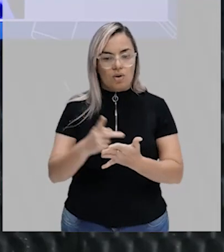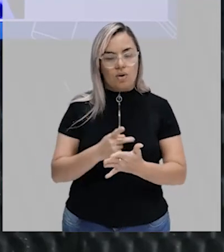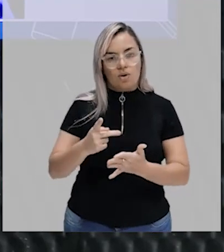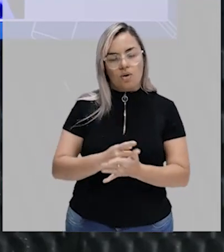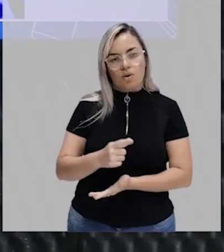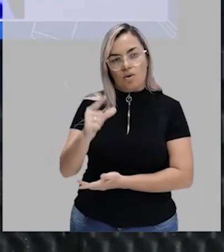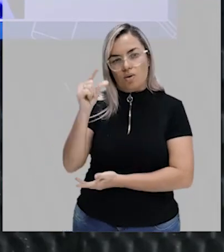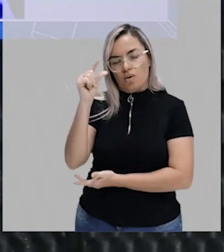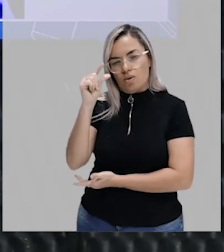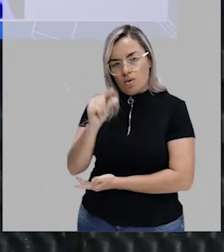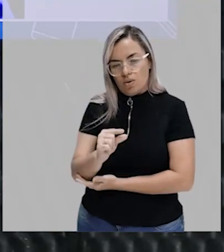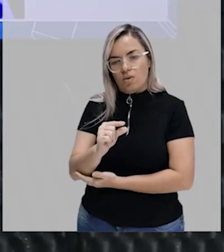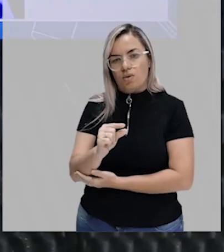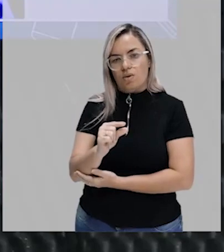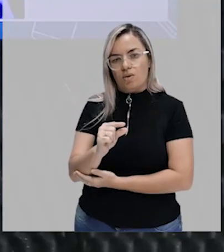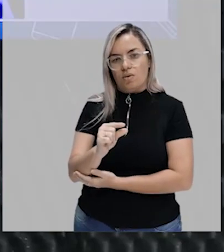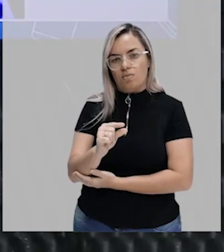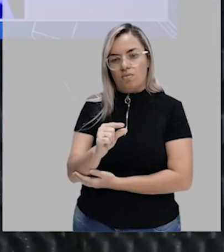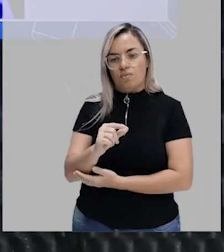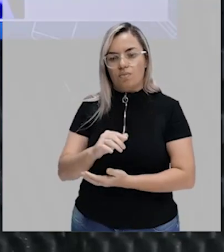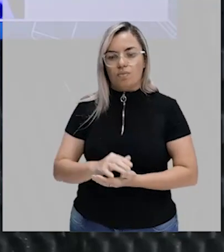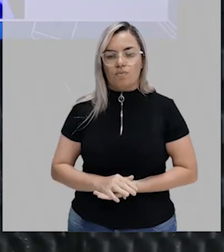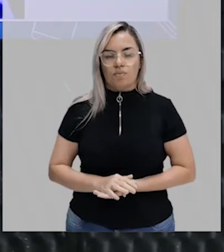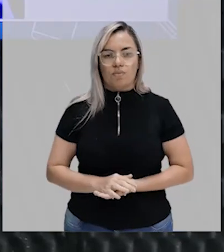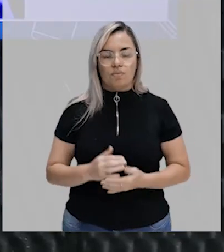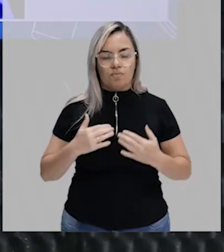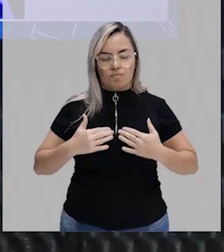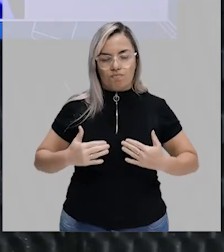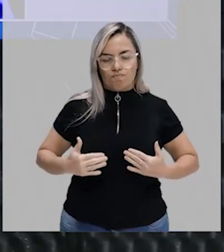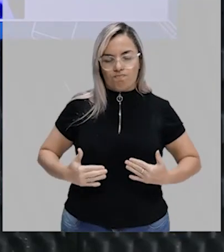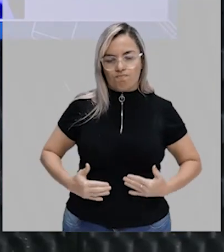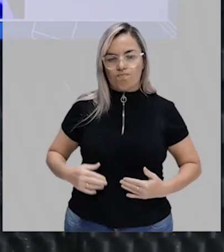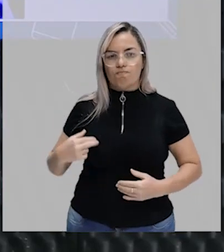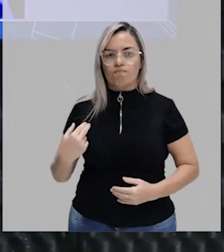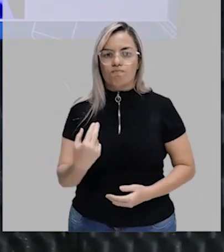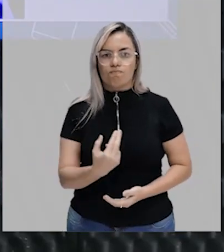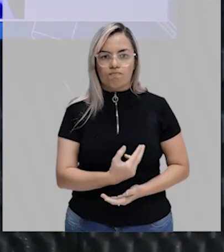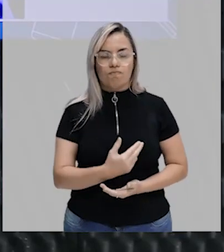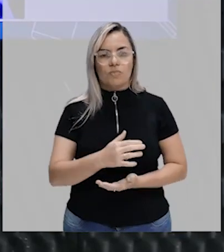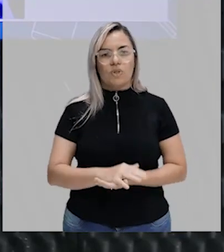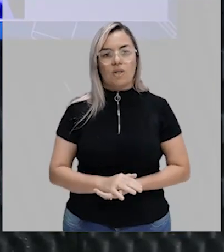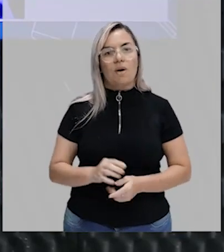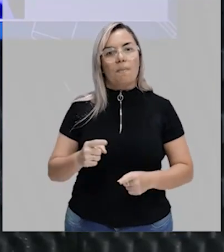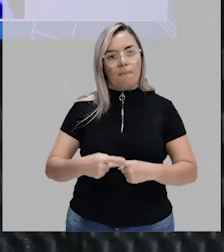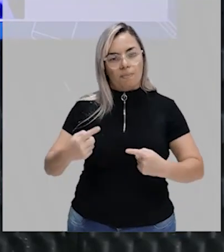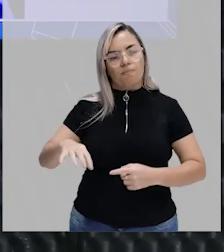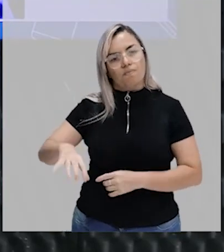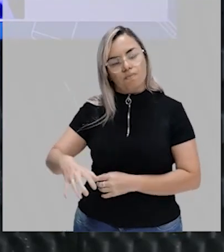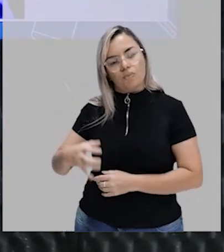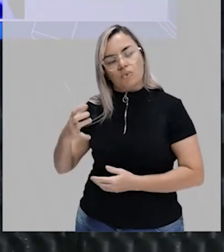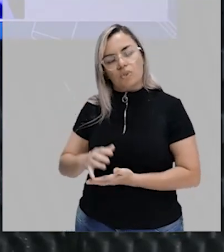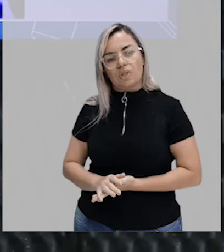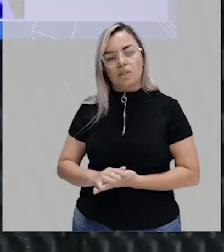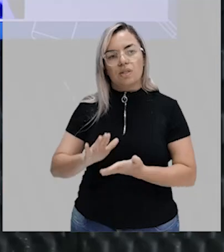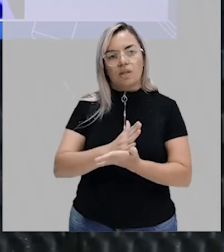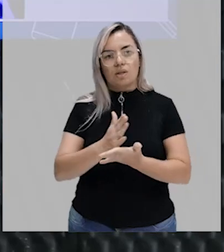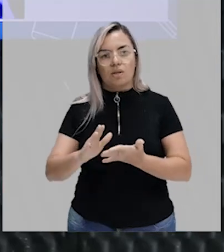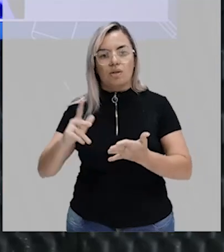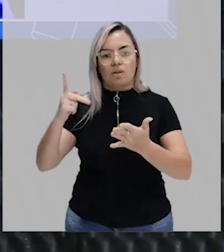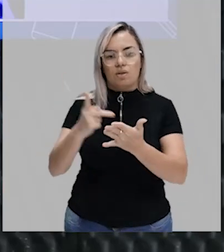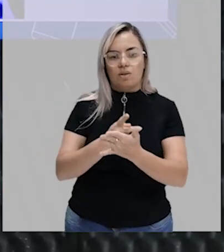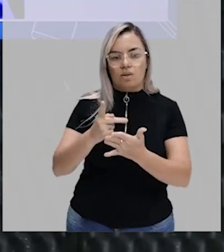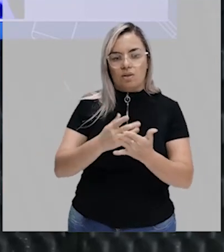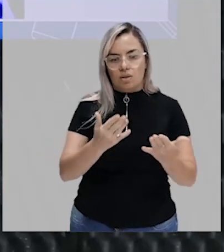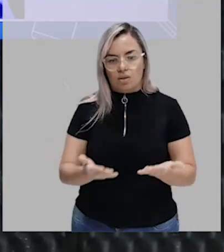menos cometido pelo nosso organismo, tá? Mas mesmo assim acontece alguns erros. Esses erros são chamados